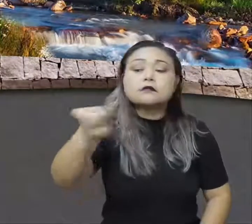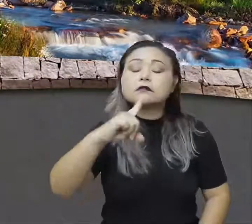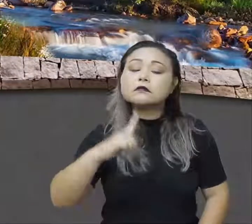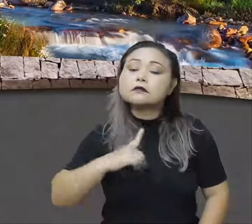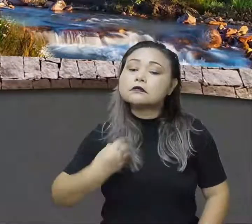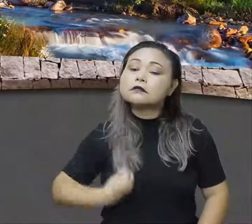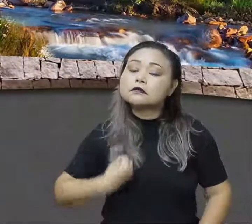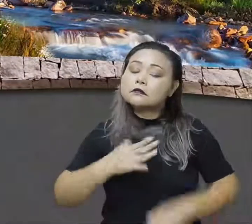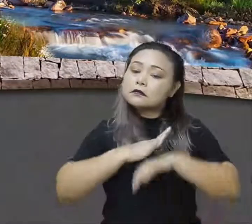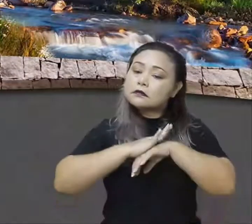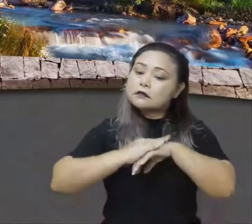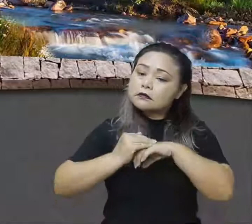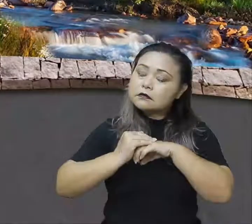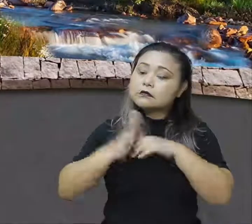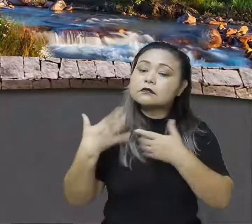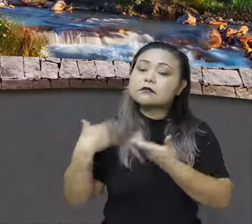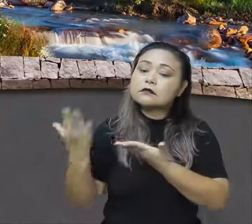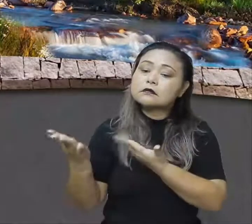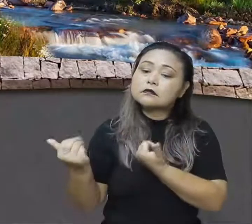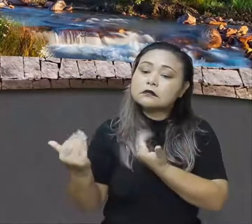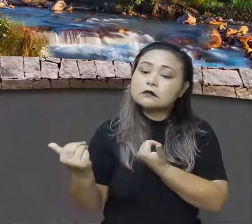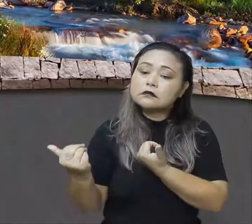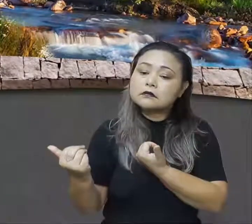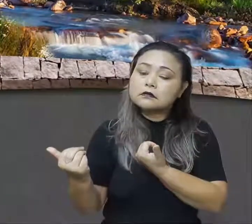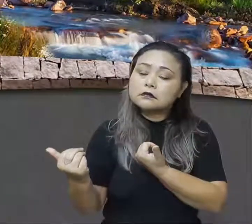nossos queridos jovens.